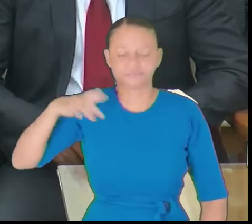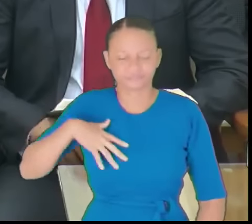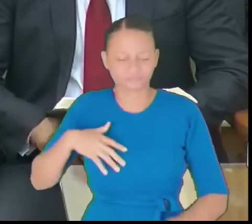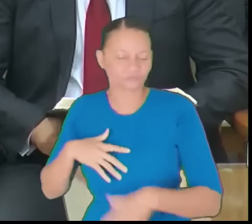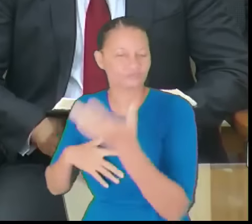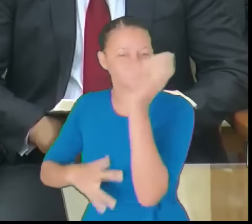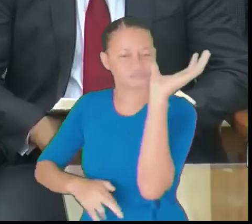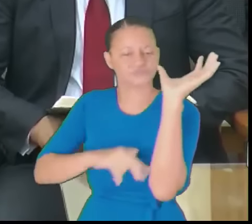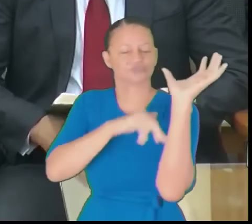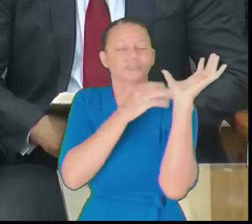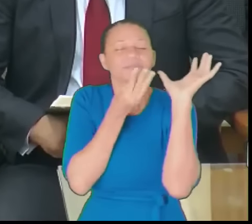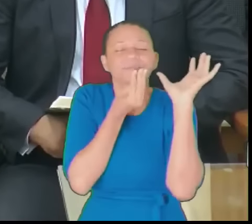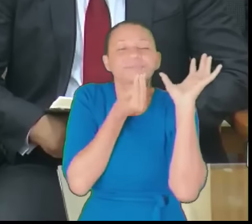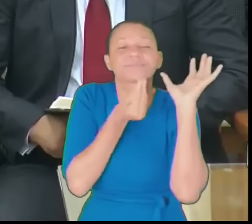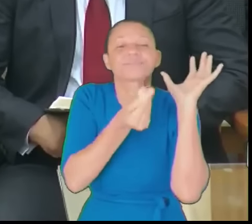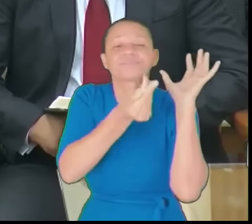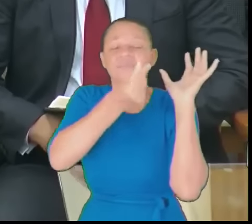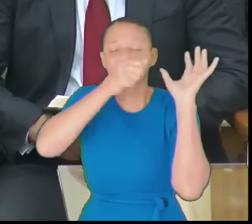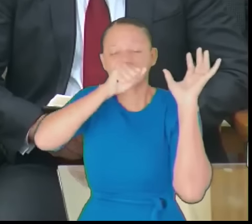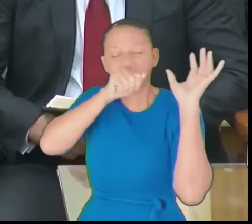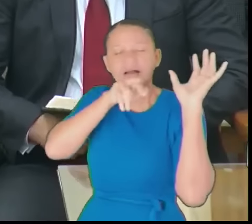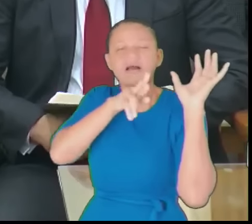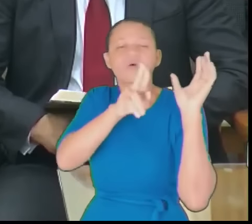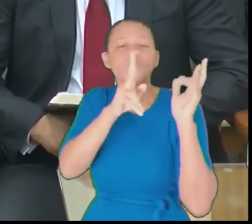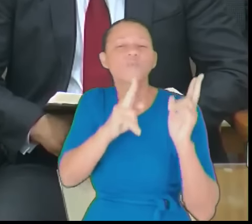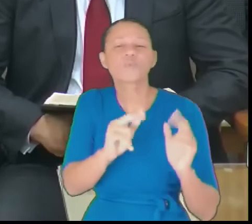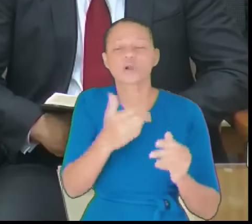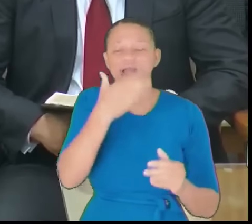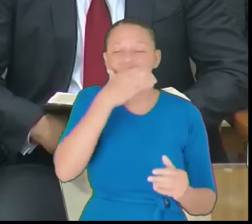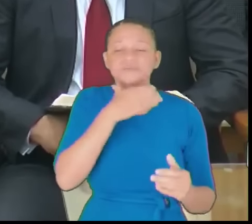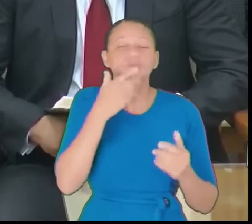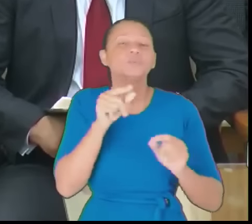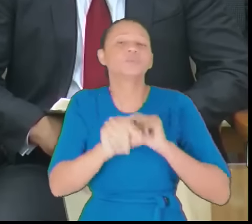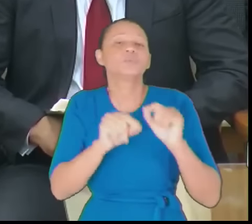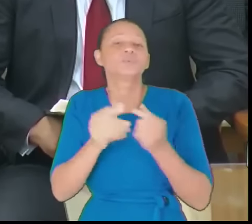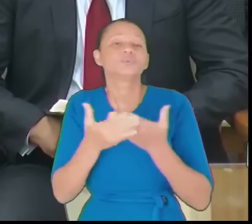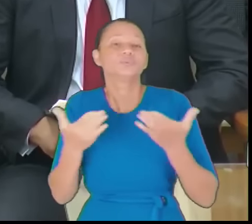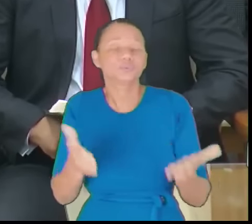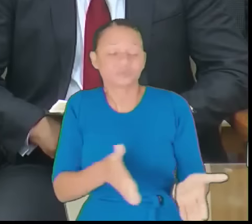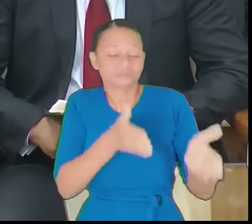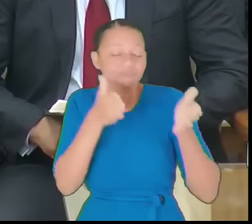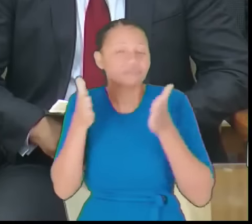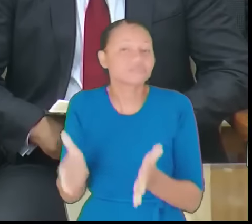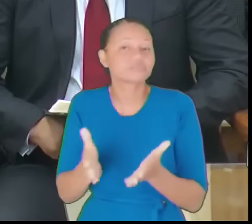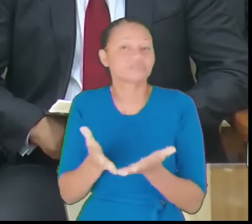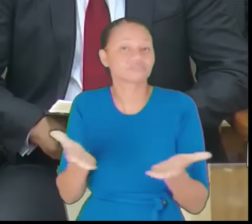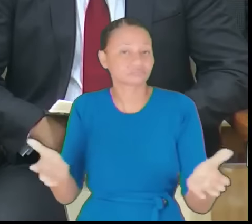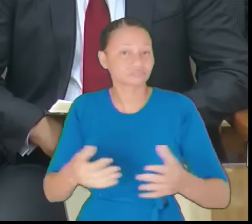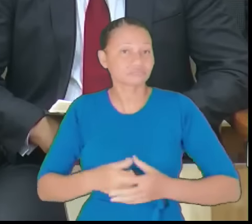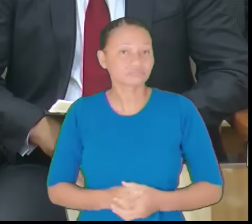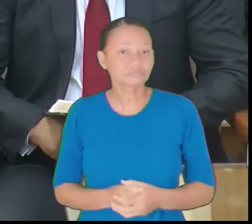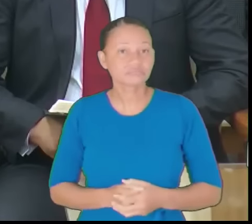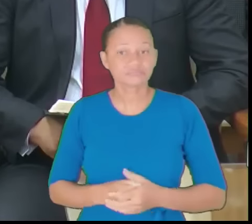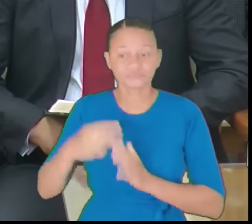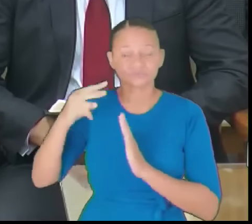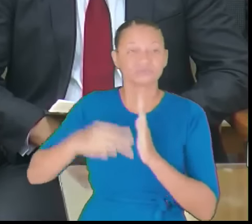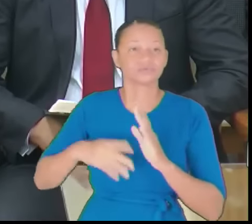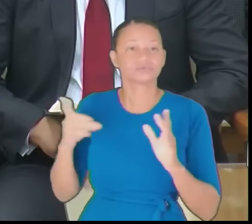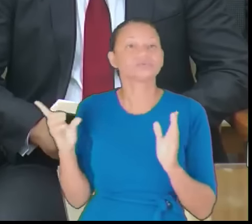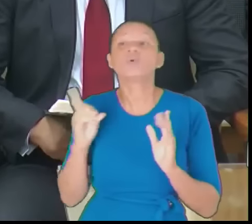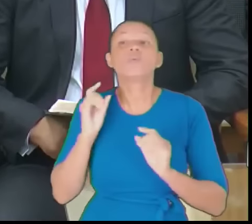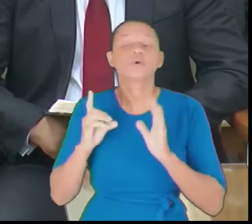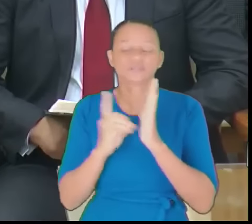teu paladar, o teu hálito é como de maçã, não sei o quê. Mas quando foi chegando lá na frente, irmão, quando na hora da leitura devocional me deu vontade